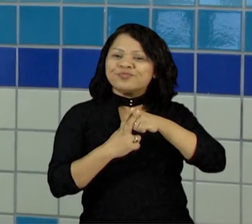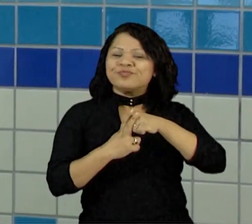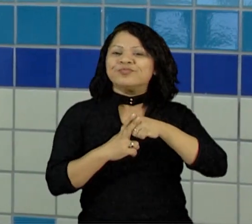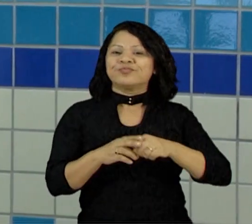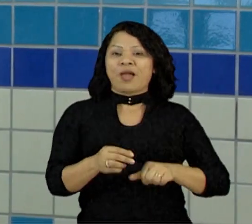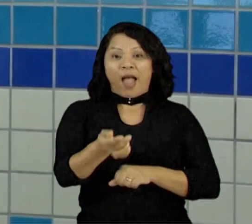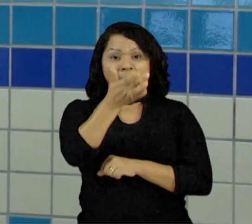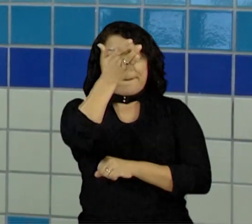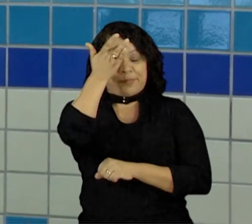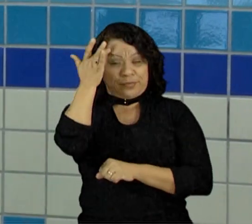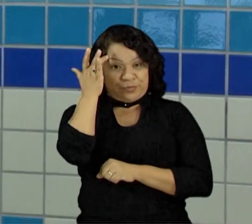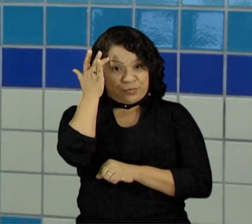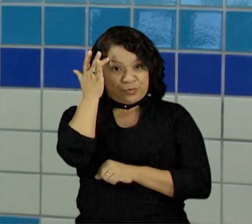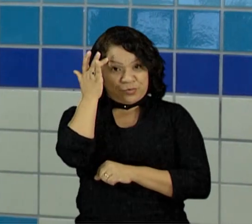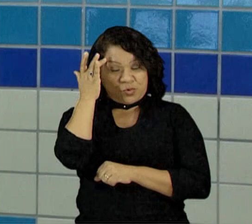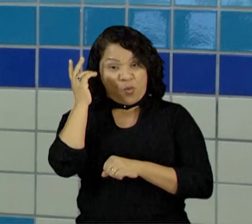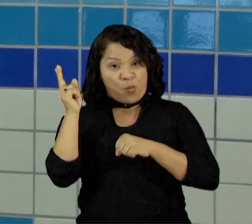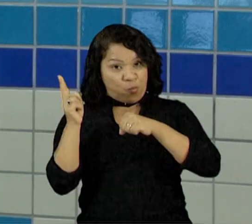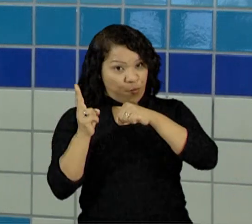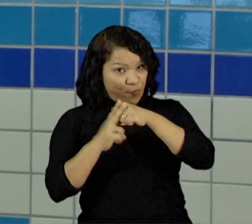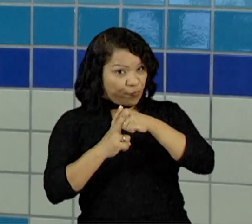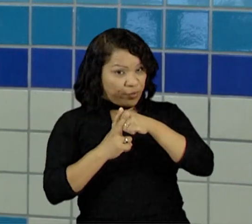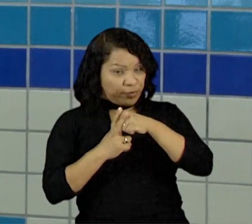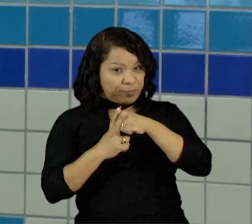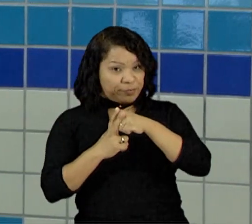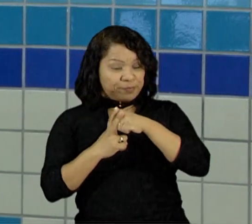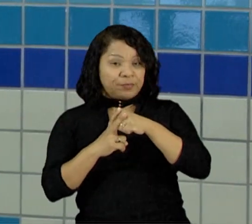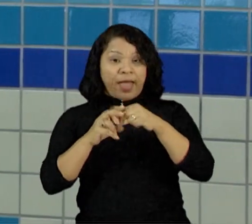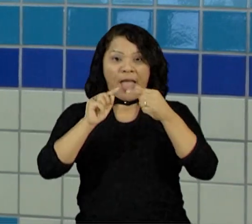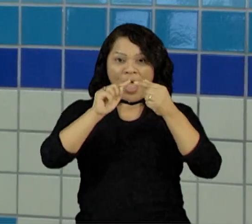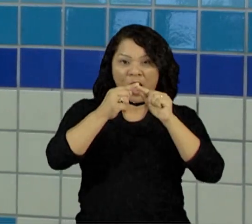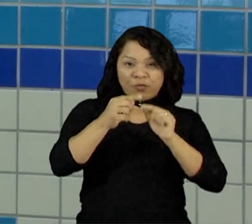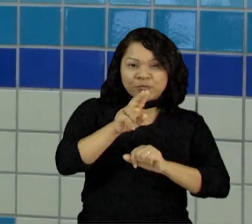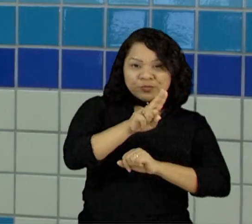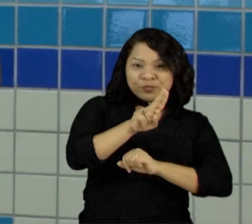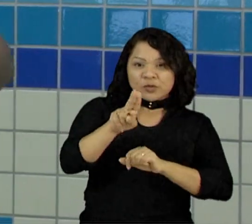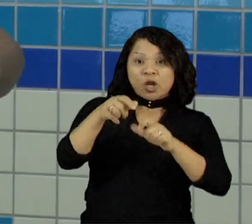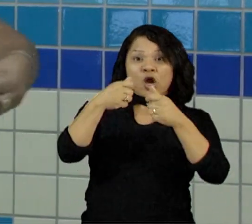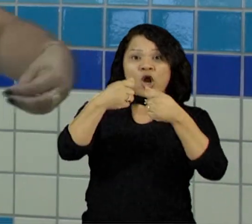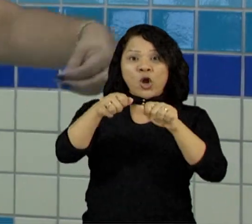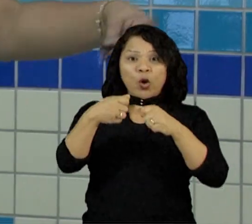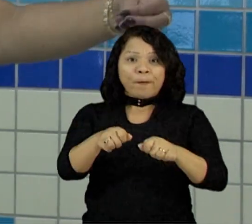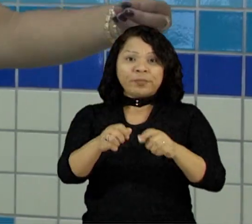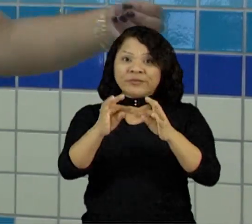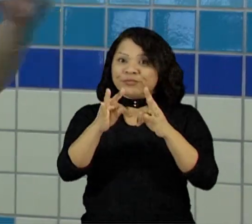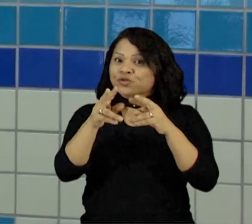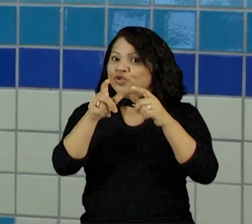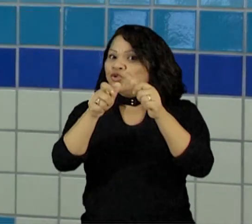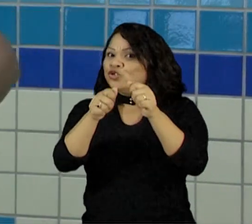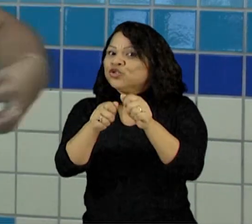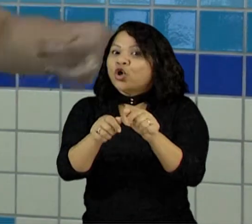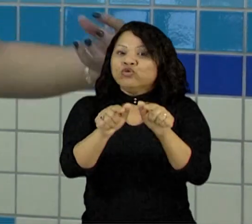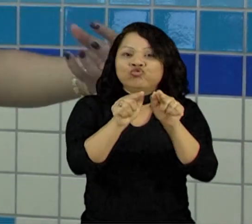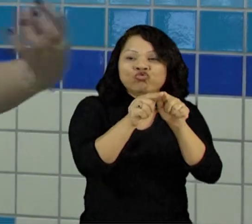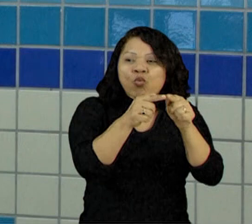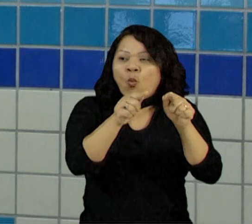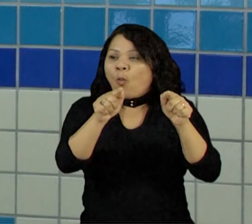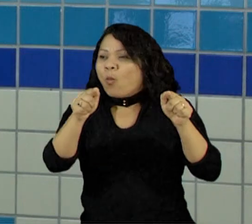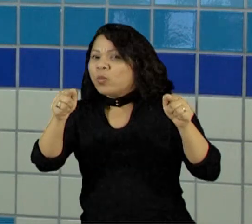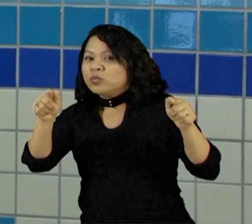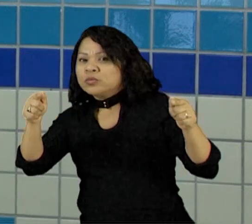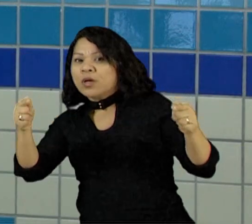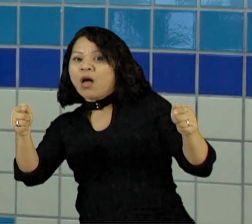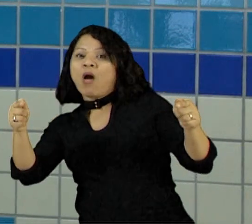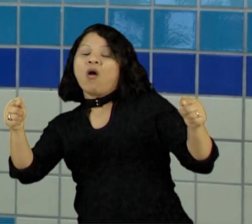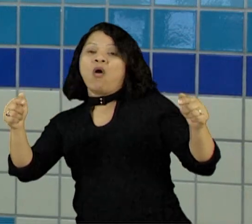a pessoa com o verbo. E a concordância nominal, eu preciso de toda a oração, de toda a frase